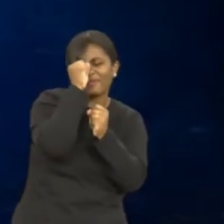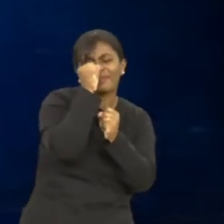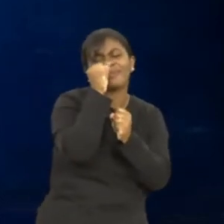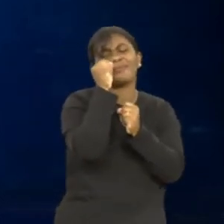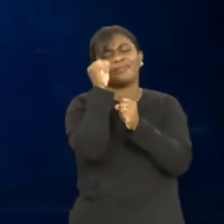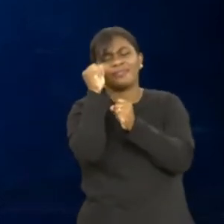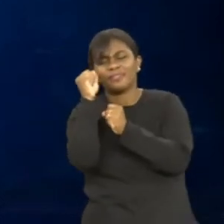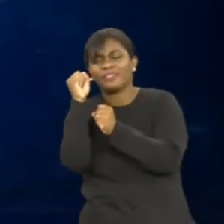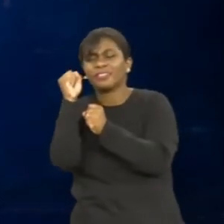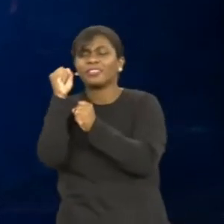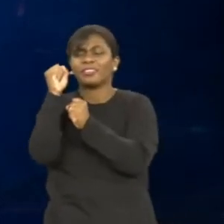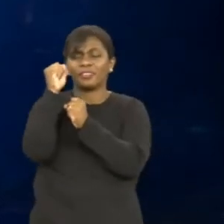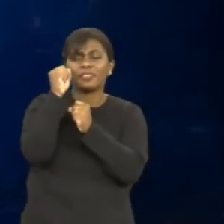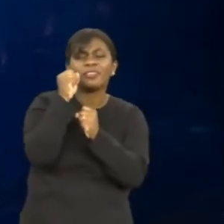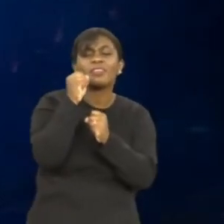No teu poder.